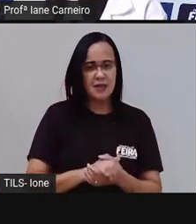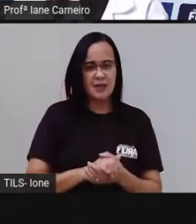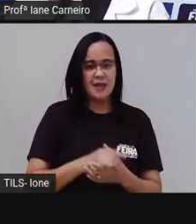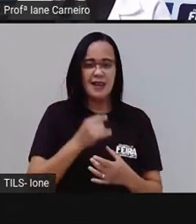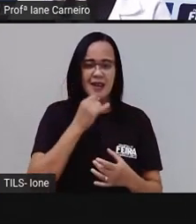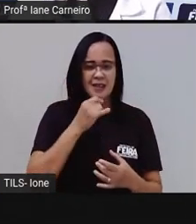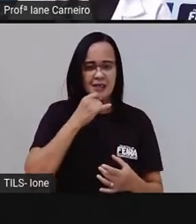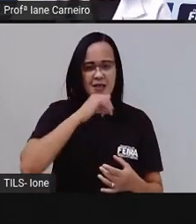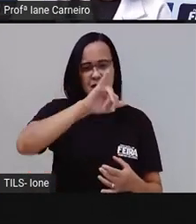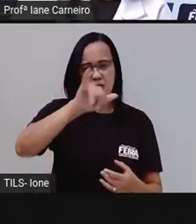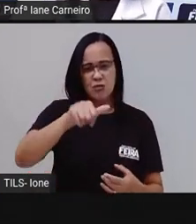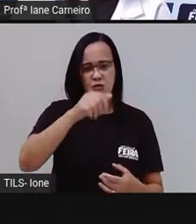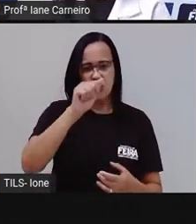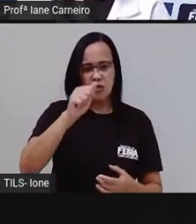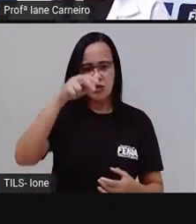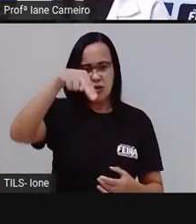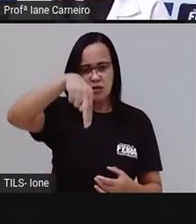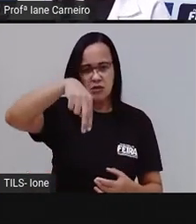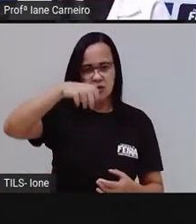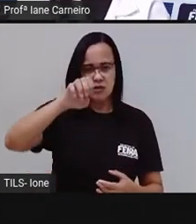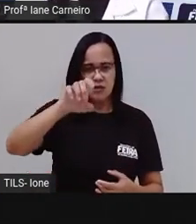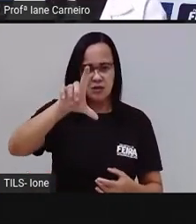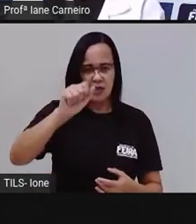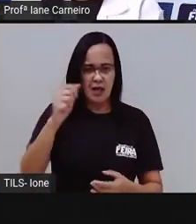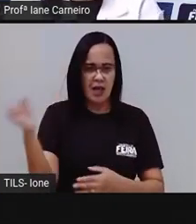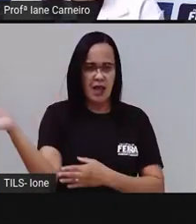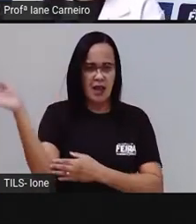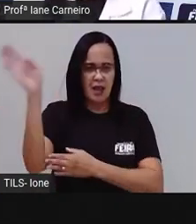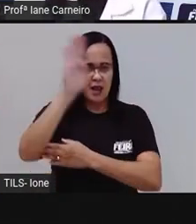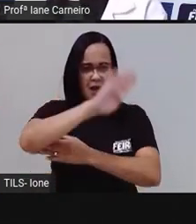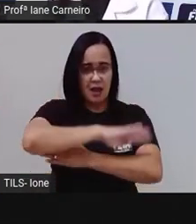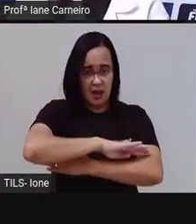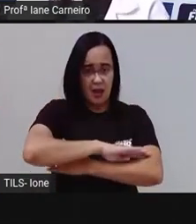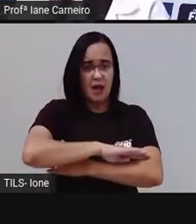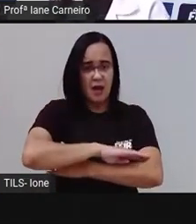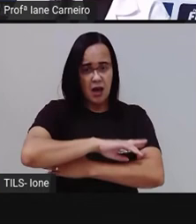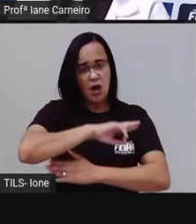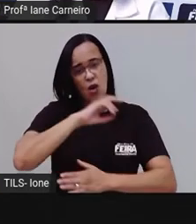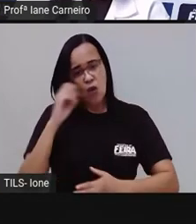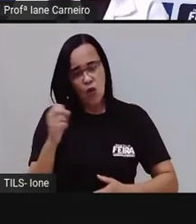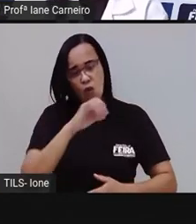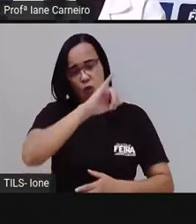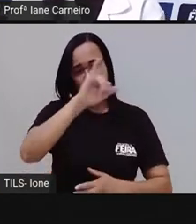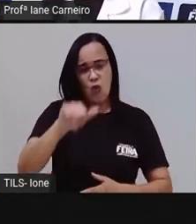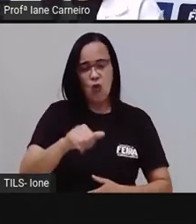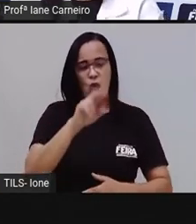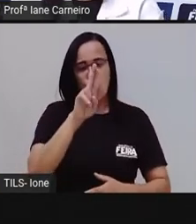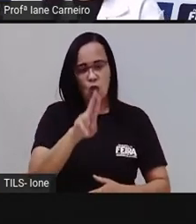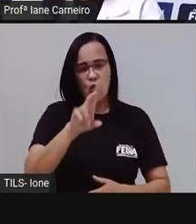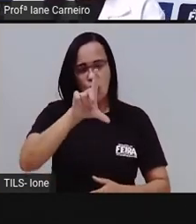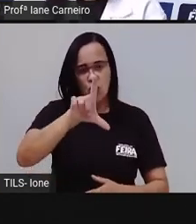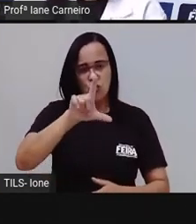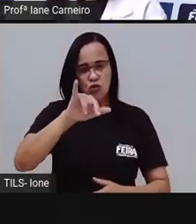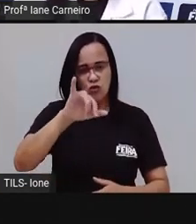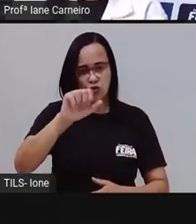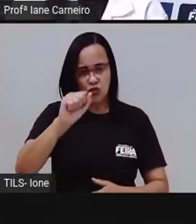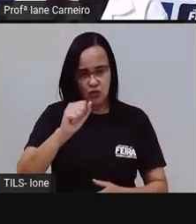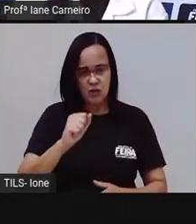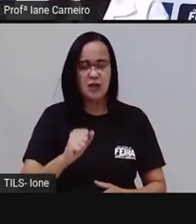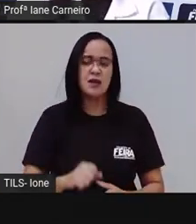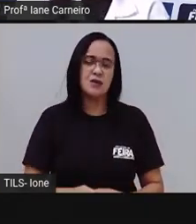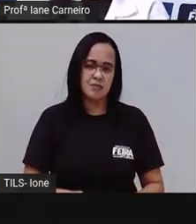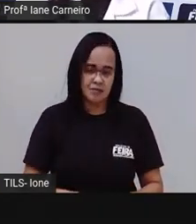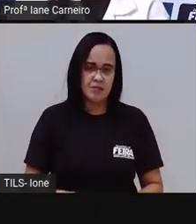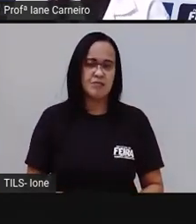janela, Júlia, né? A gente não fala Janela, a gente fala janela, tá certo? E